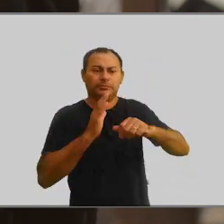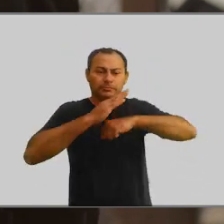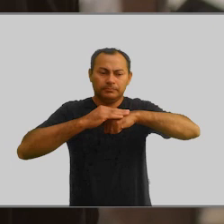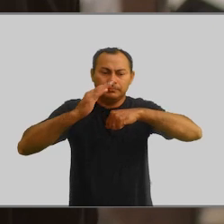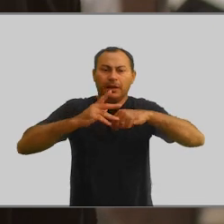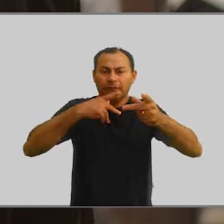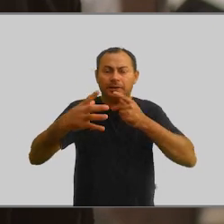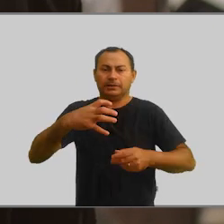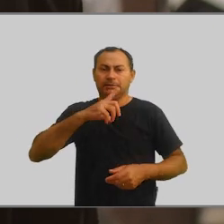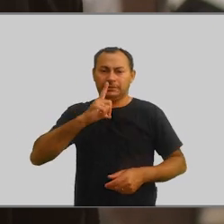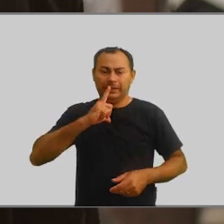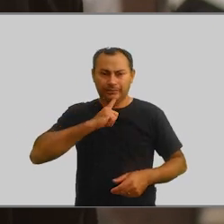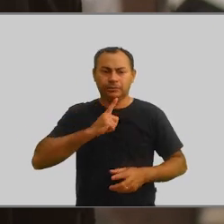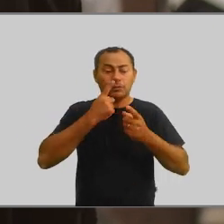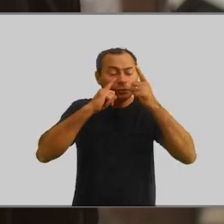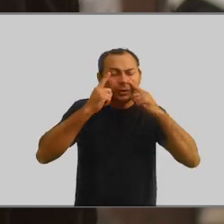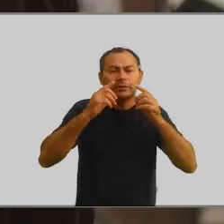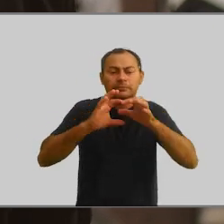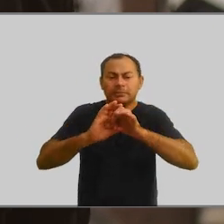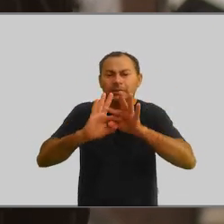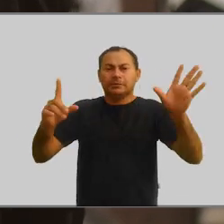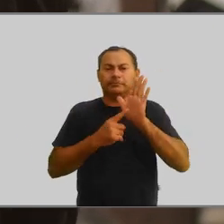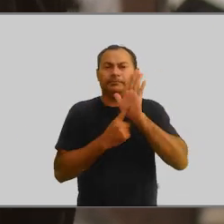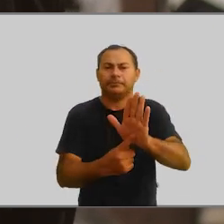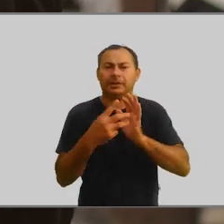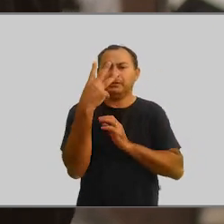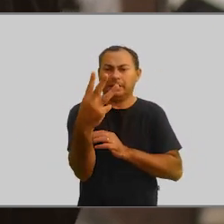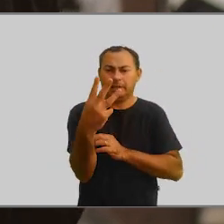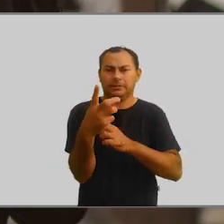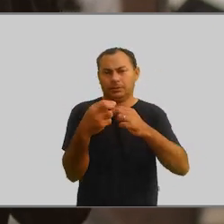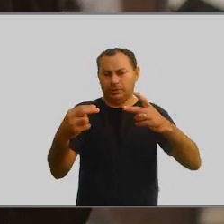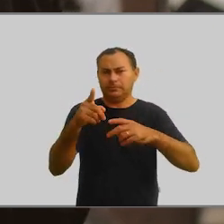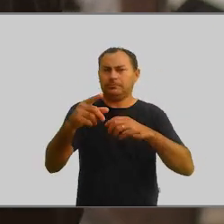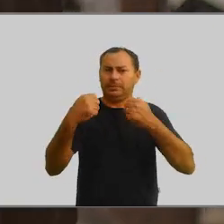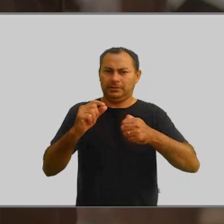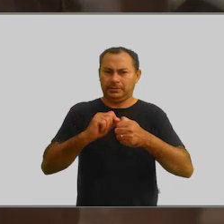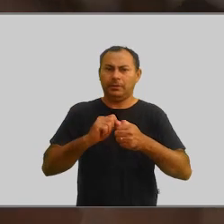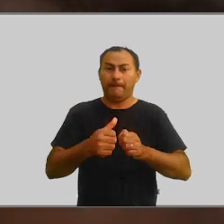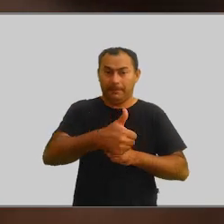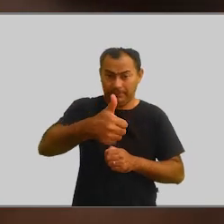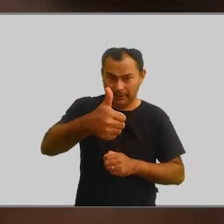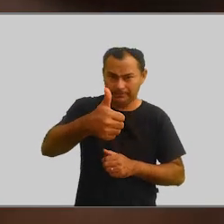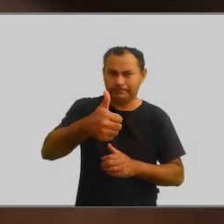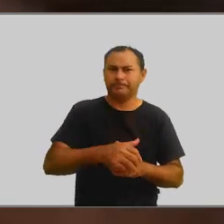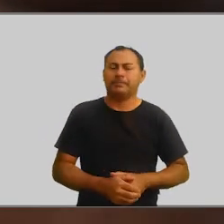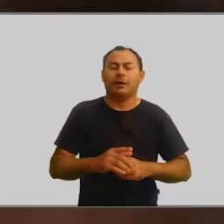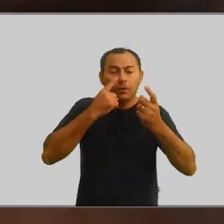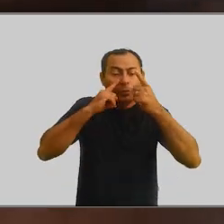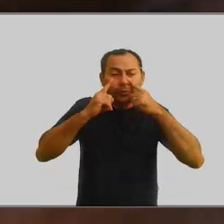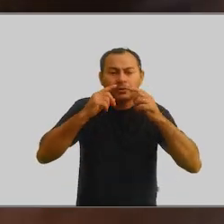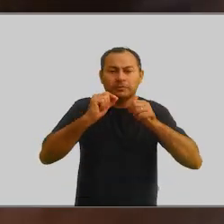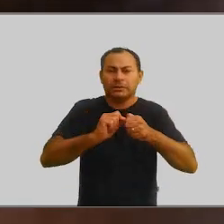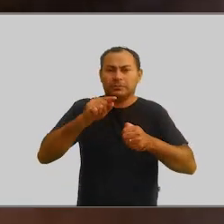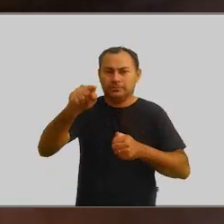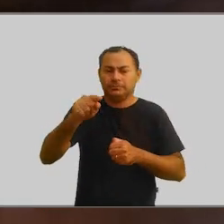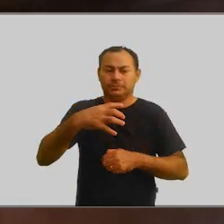consolo que ele disse que encontramos no choro, então permita-me mostrar 3 passos que você deve dar. Primeiro, o choro